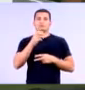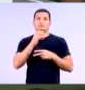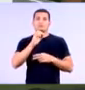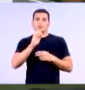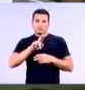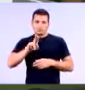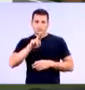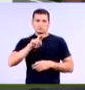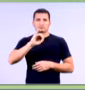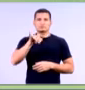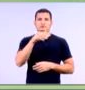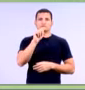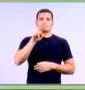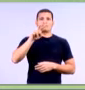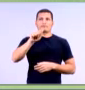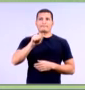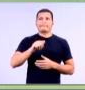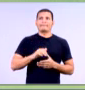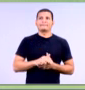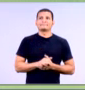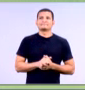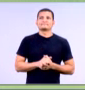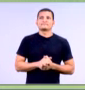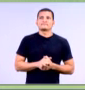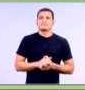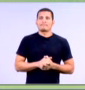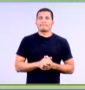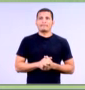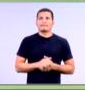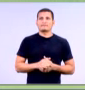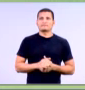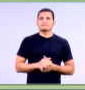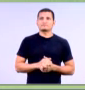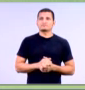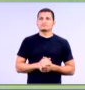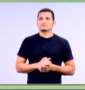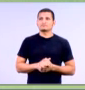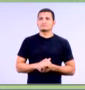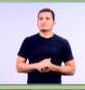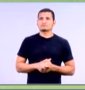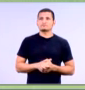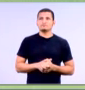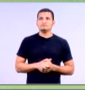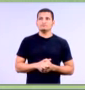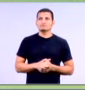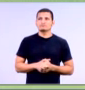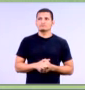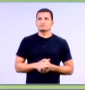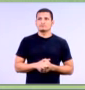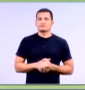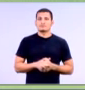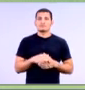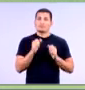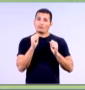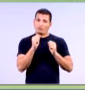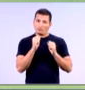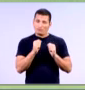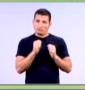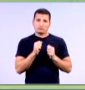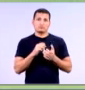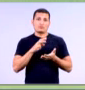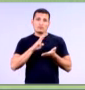bom. Então, gente, vamos considerar, voltamos aqui, podemos considerar os métodos como